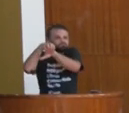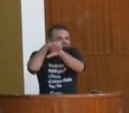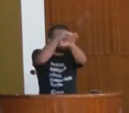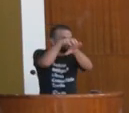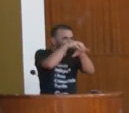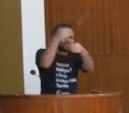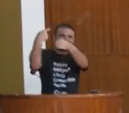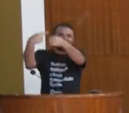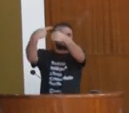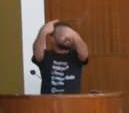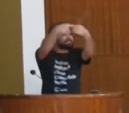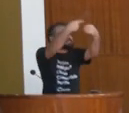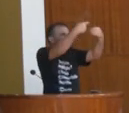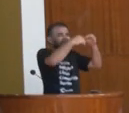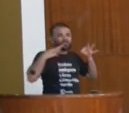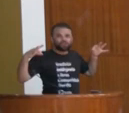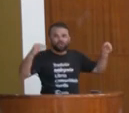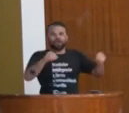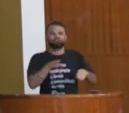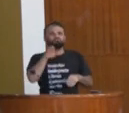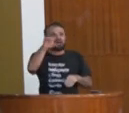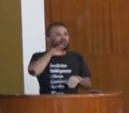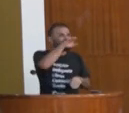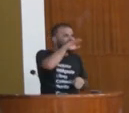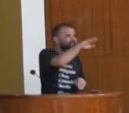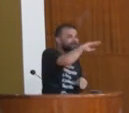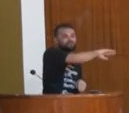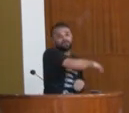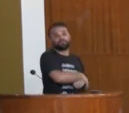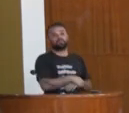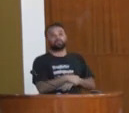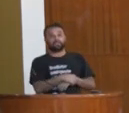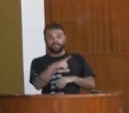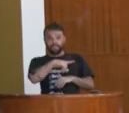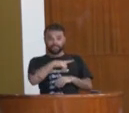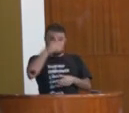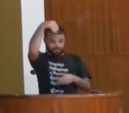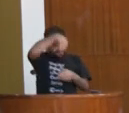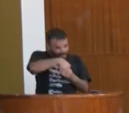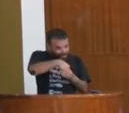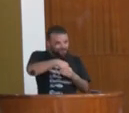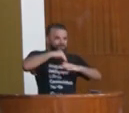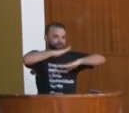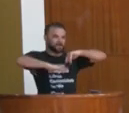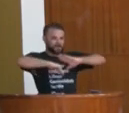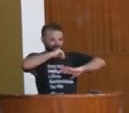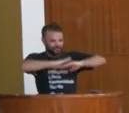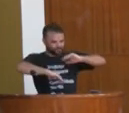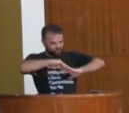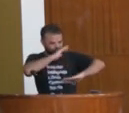do estado e é composto por profissional como